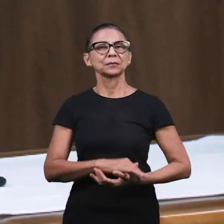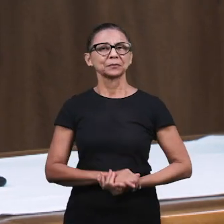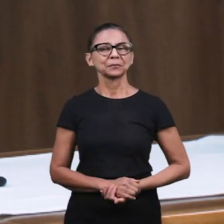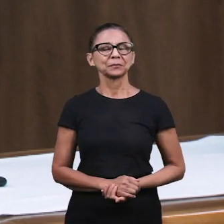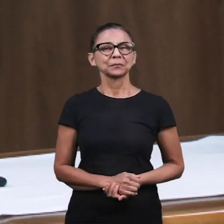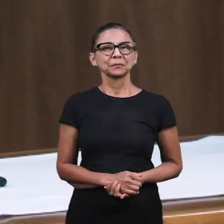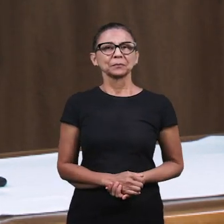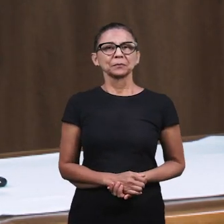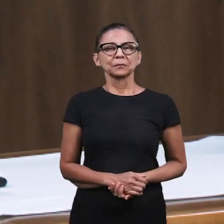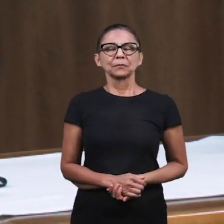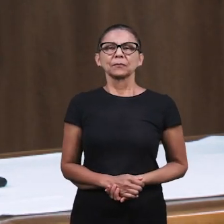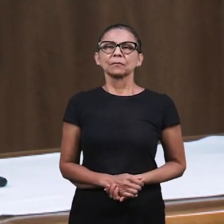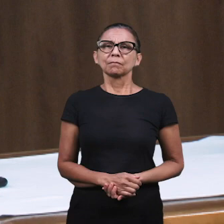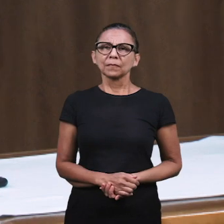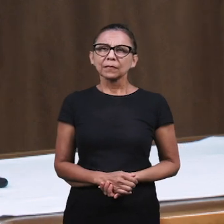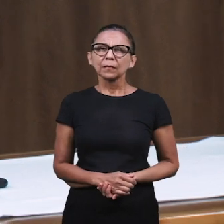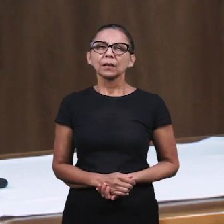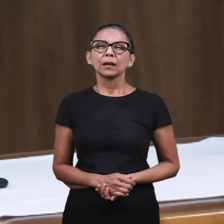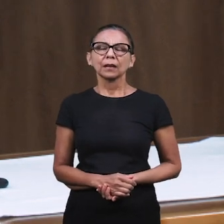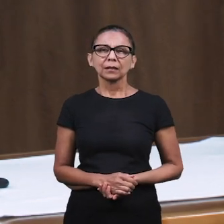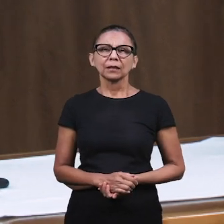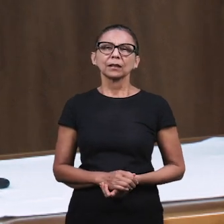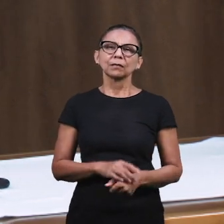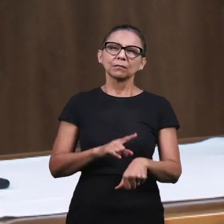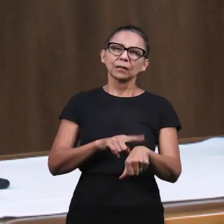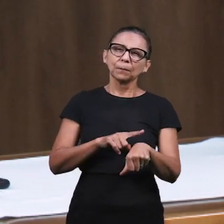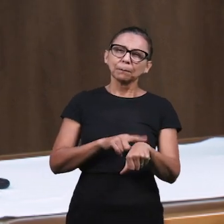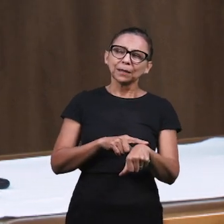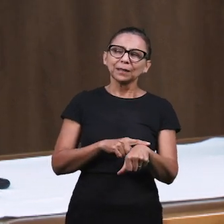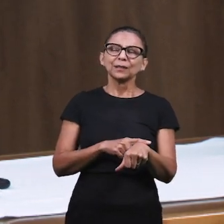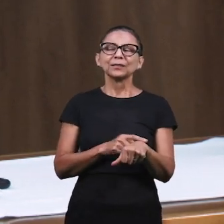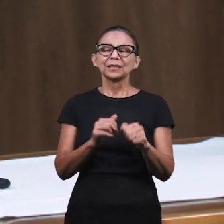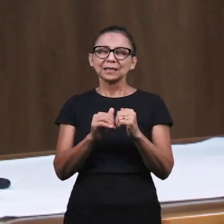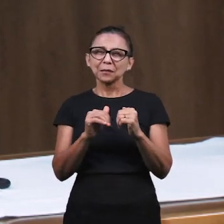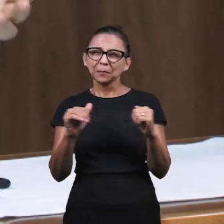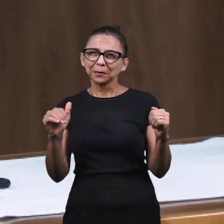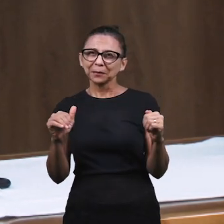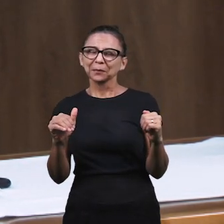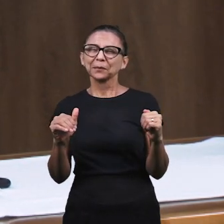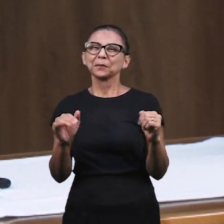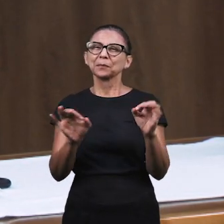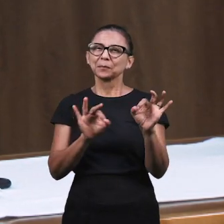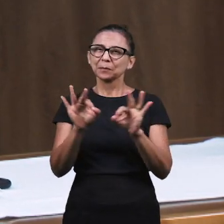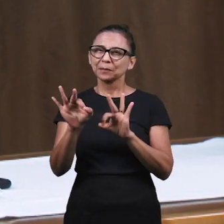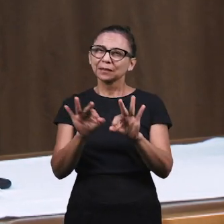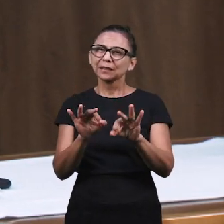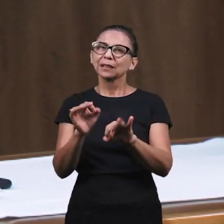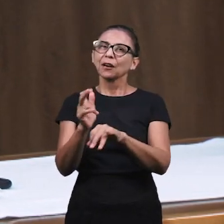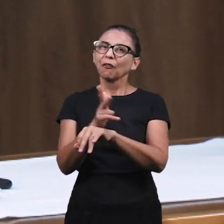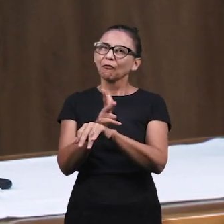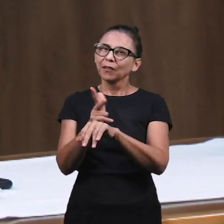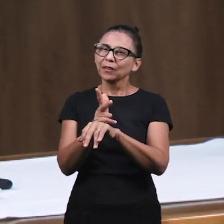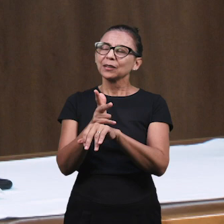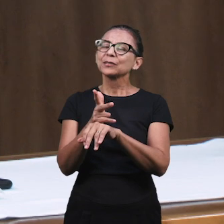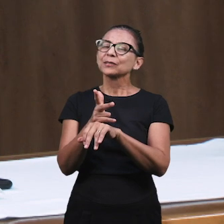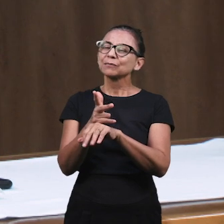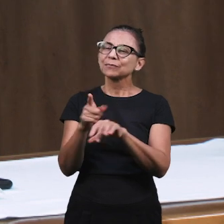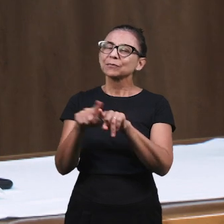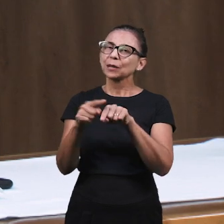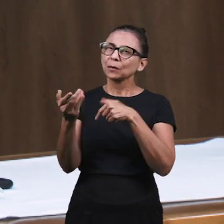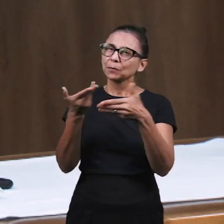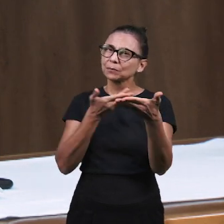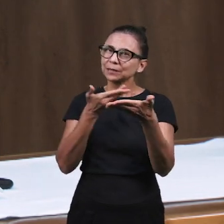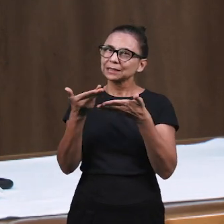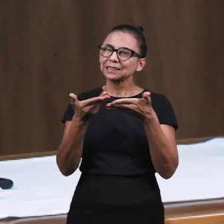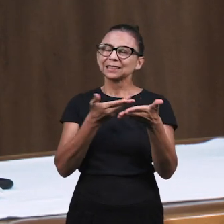Tales, por também terem dedicado uma parte do seu tempo, feito esse vídeo, compartilhado conosco, e certamente